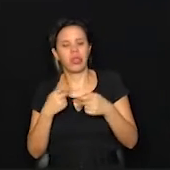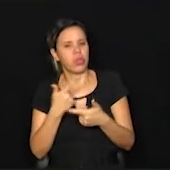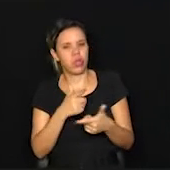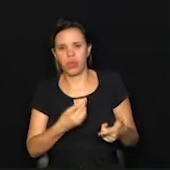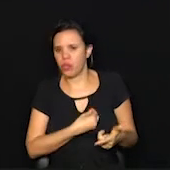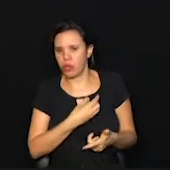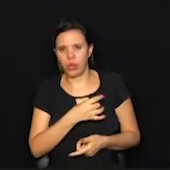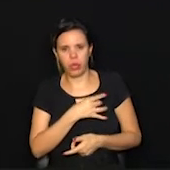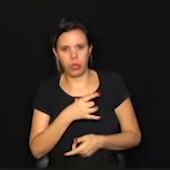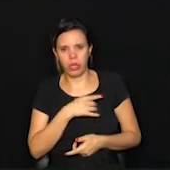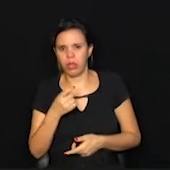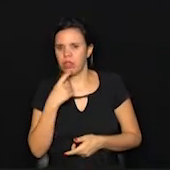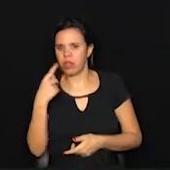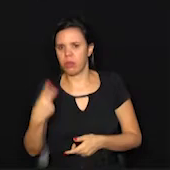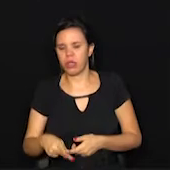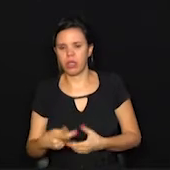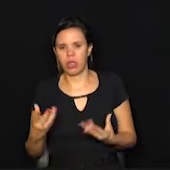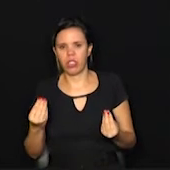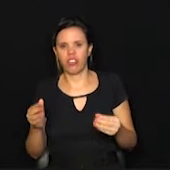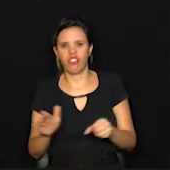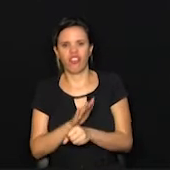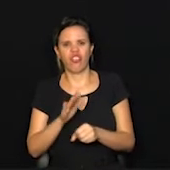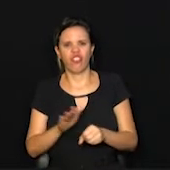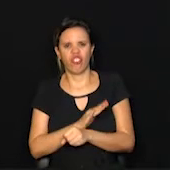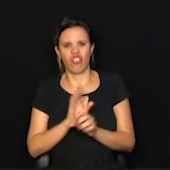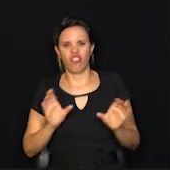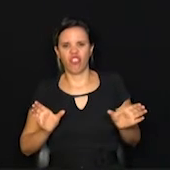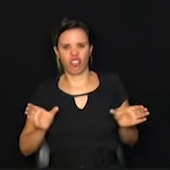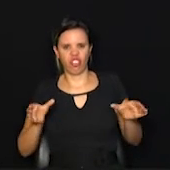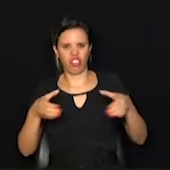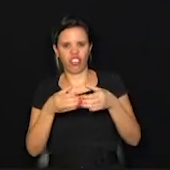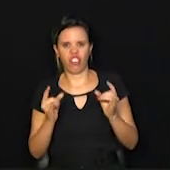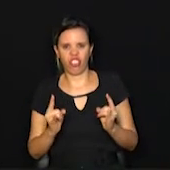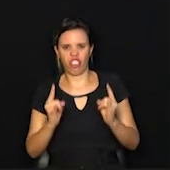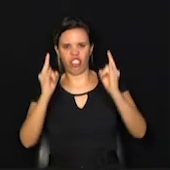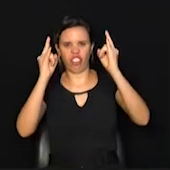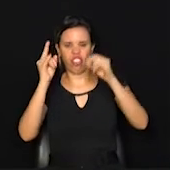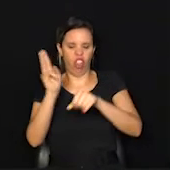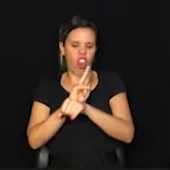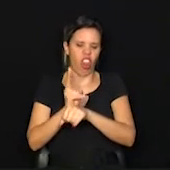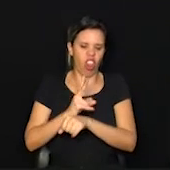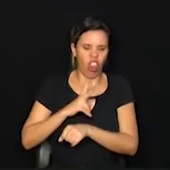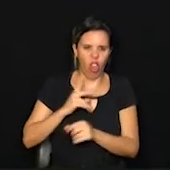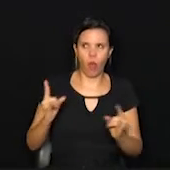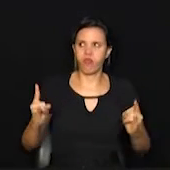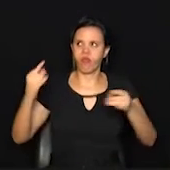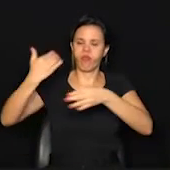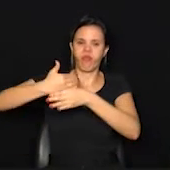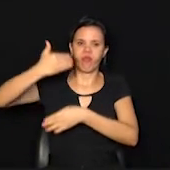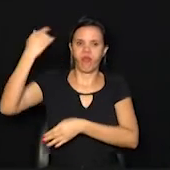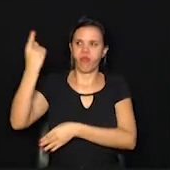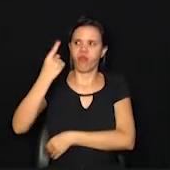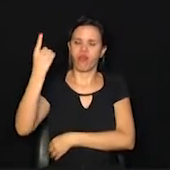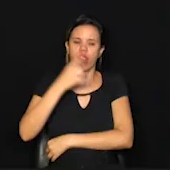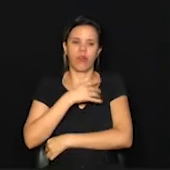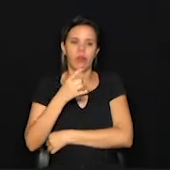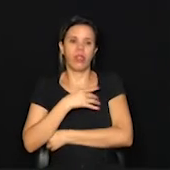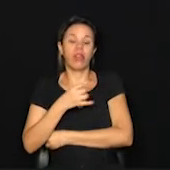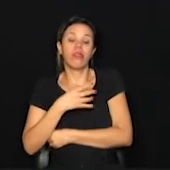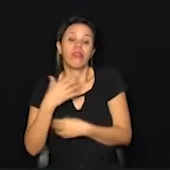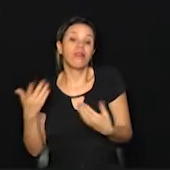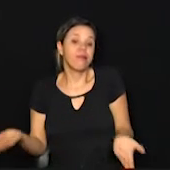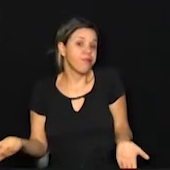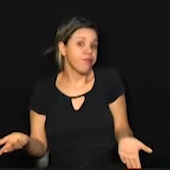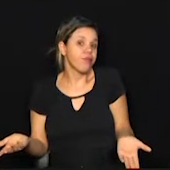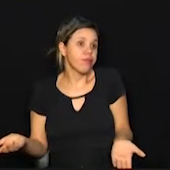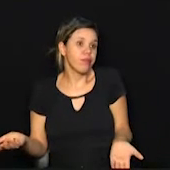medo aqui aqui em Campinas que vende condomínio fechado né segurança privada condomínio fechado muro alto porque medo então